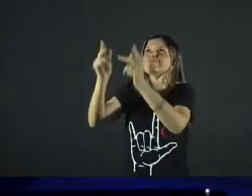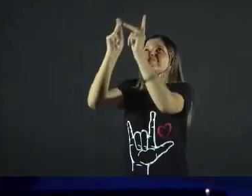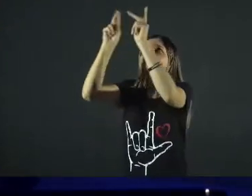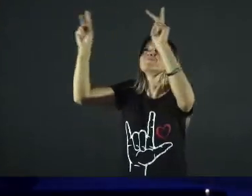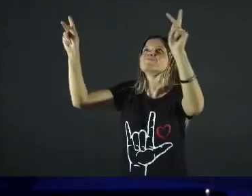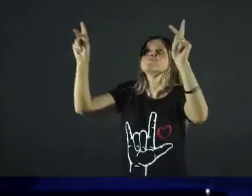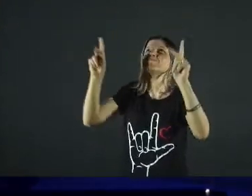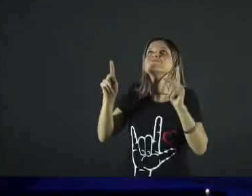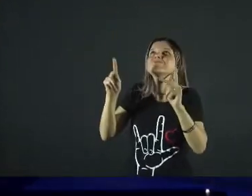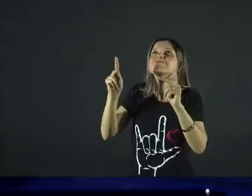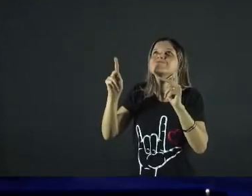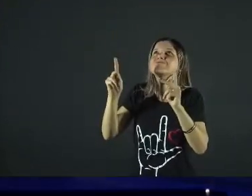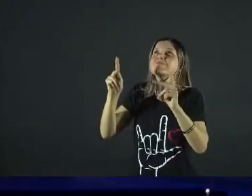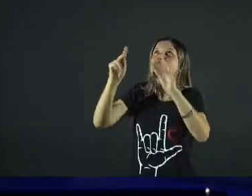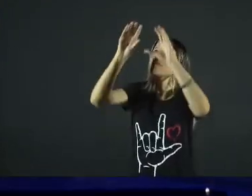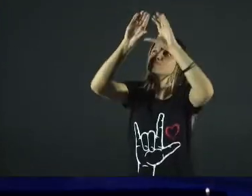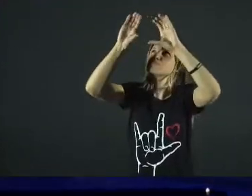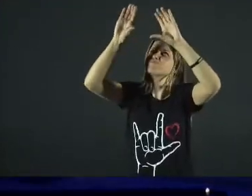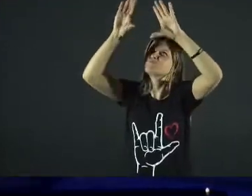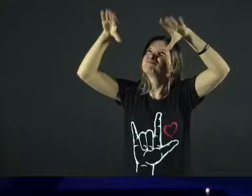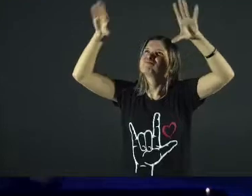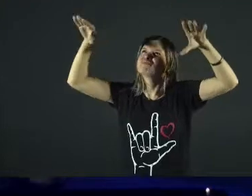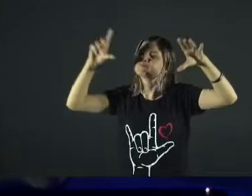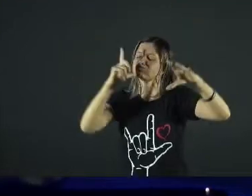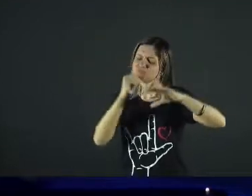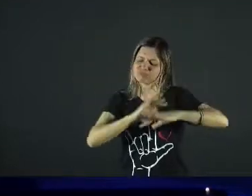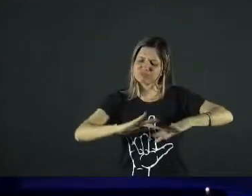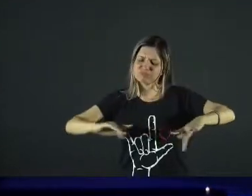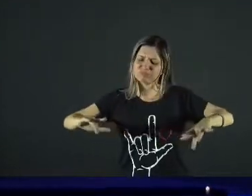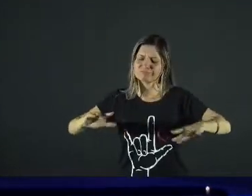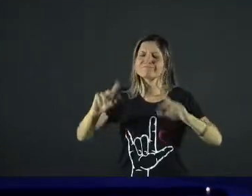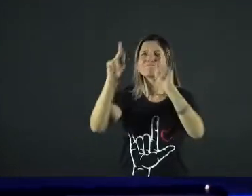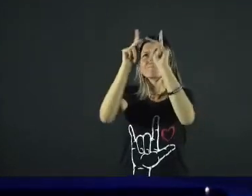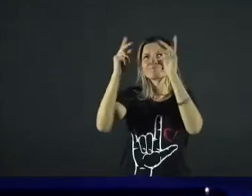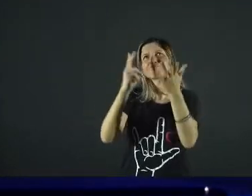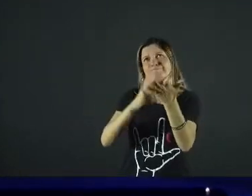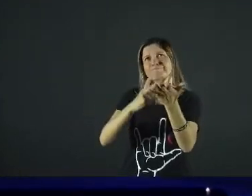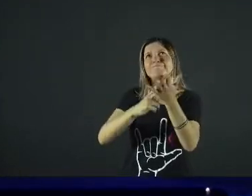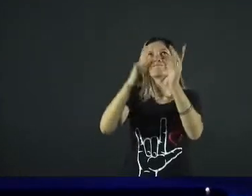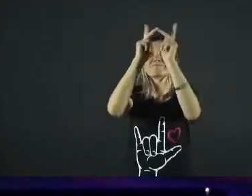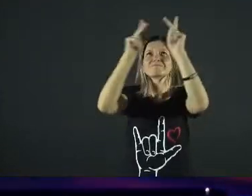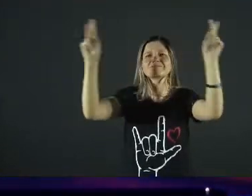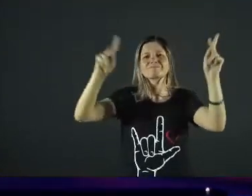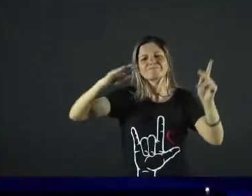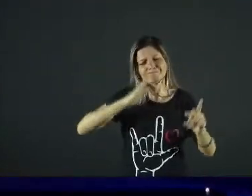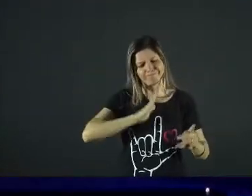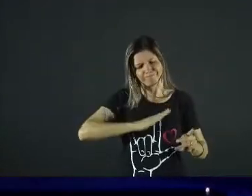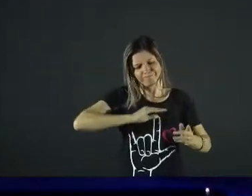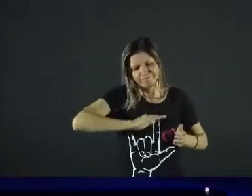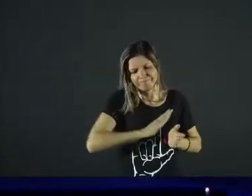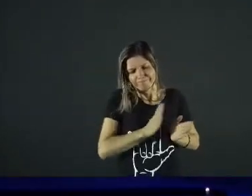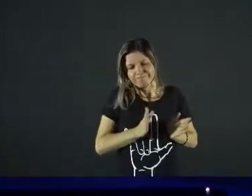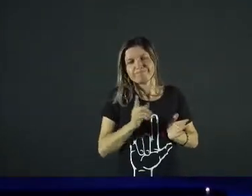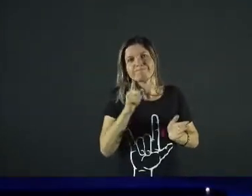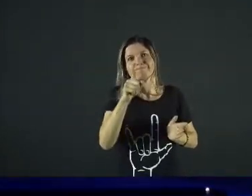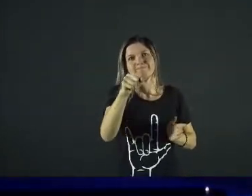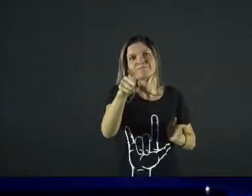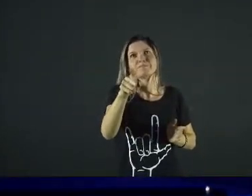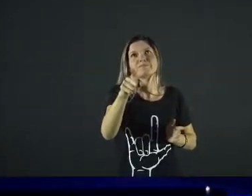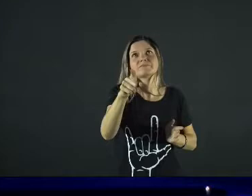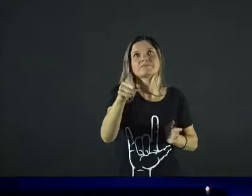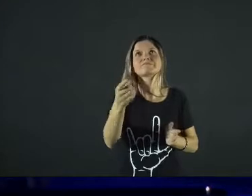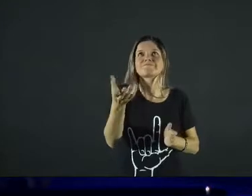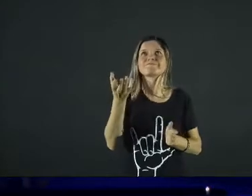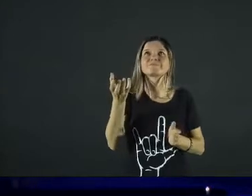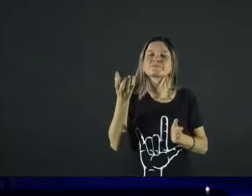turbulência. Que essa paz esteja no seu coração. Eu gostaria de dar início nesse momento, antes de